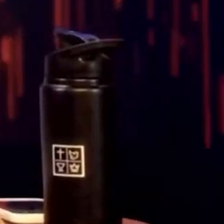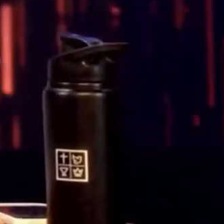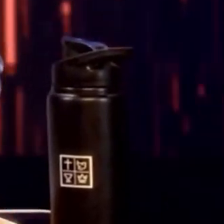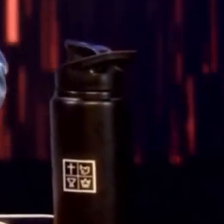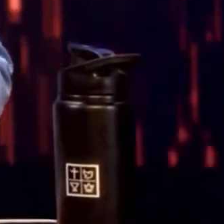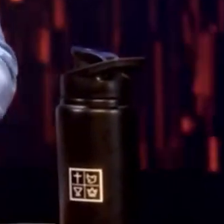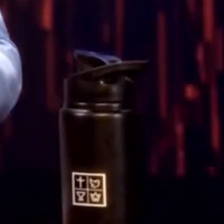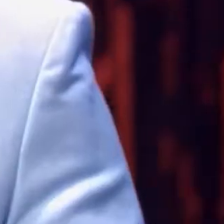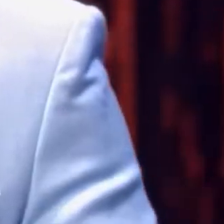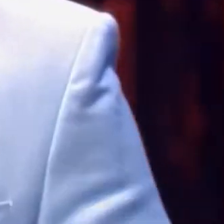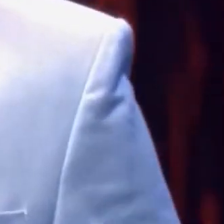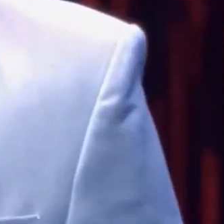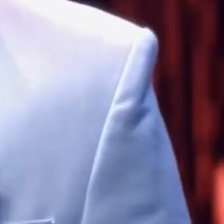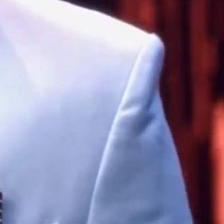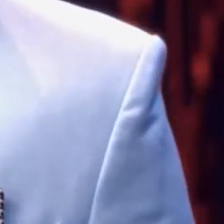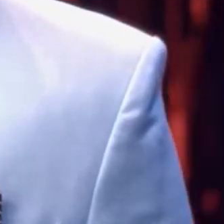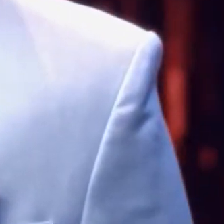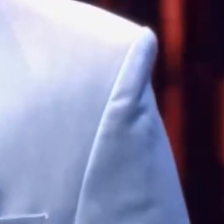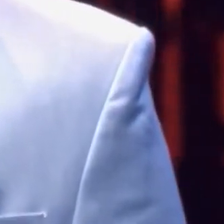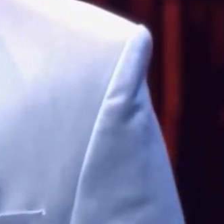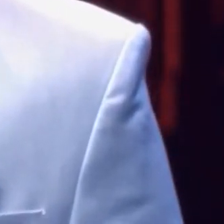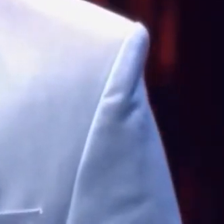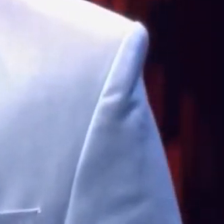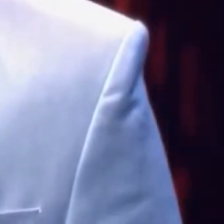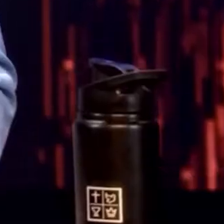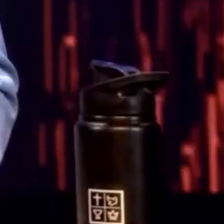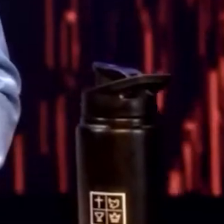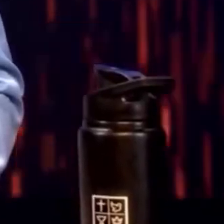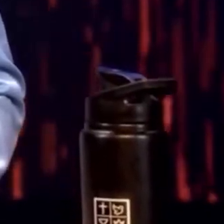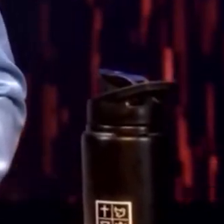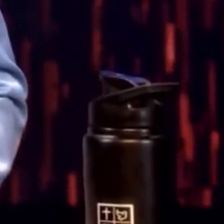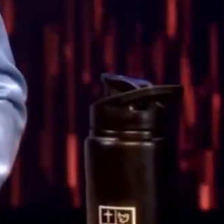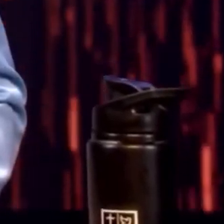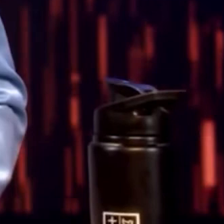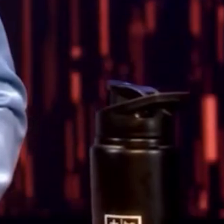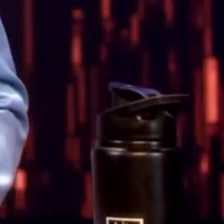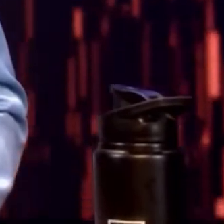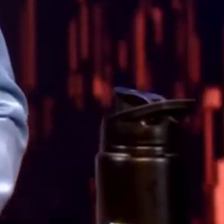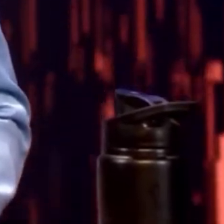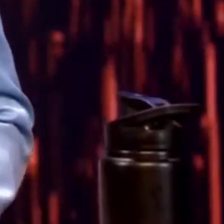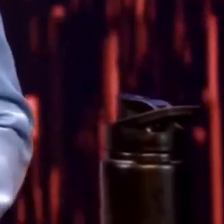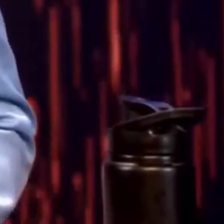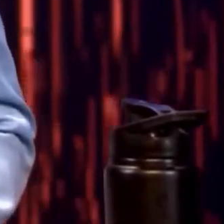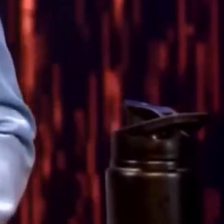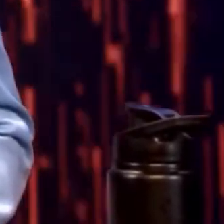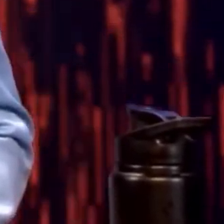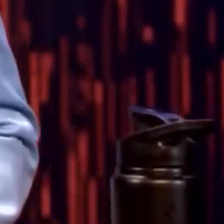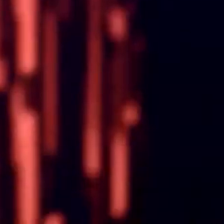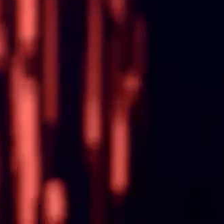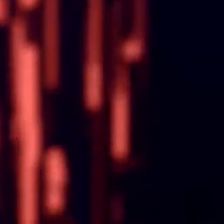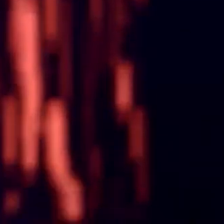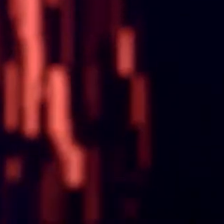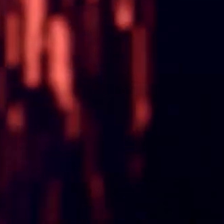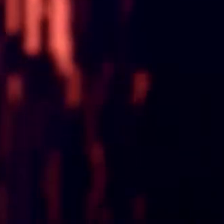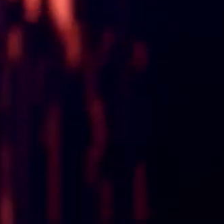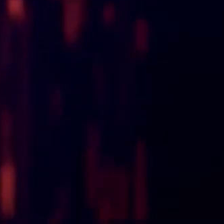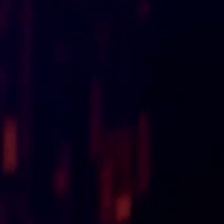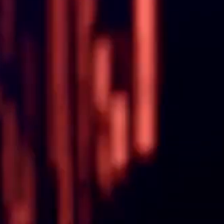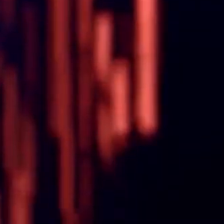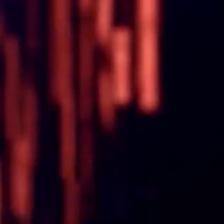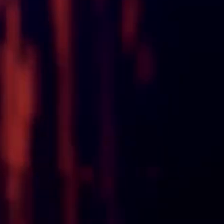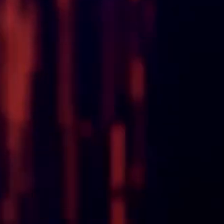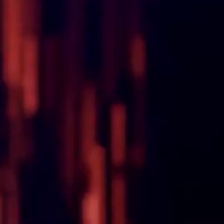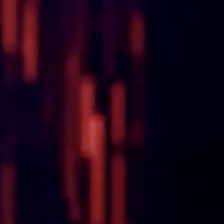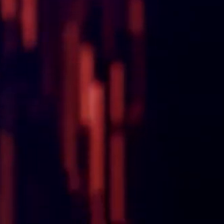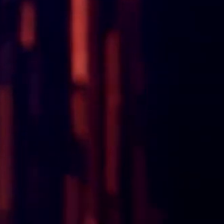Seja bem-vindo! Nosso culto online já vai começar. Aproveite enquanto isso, já se inscreva em nosso canal, seja um missionário